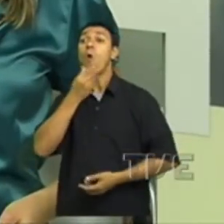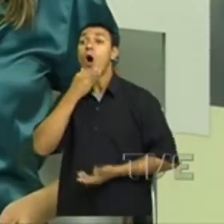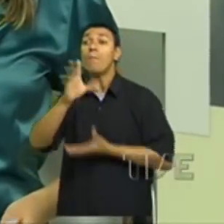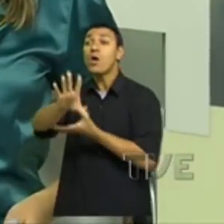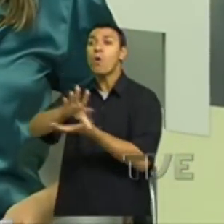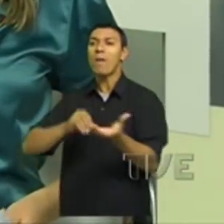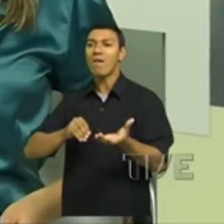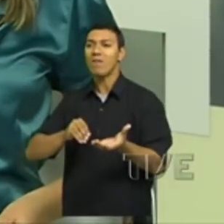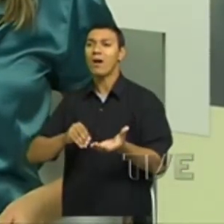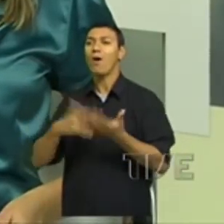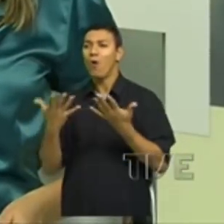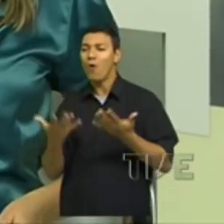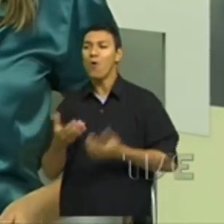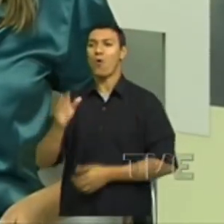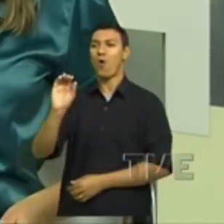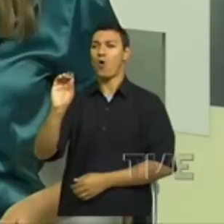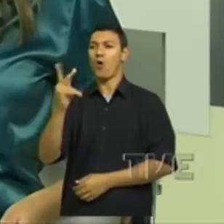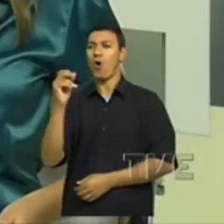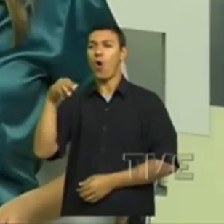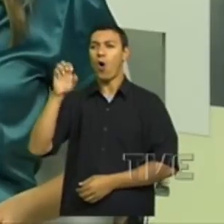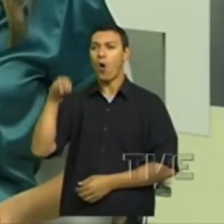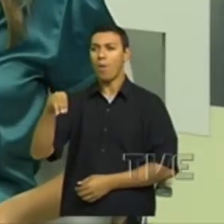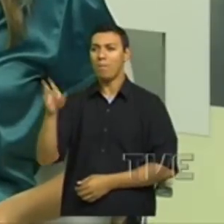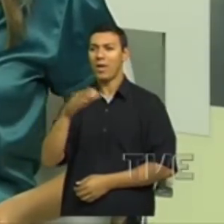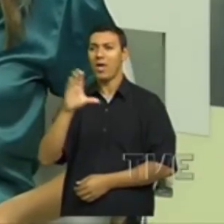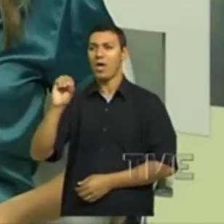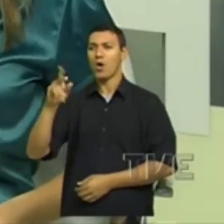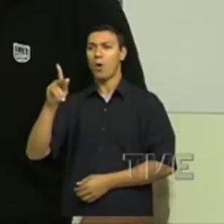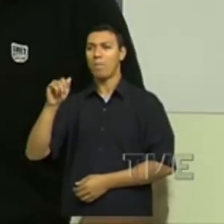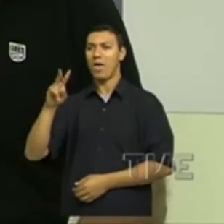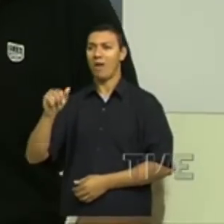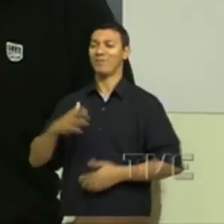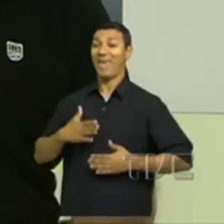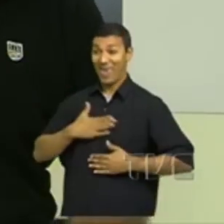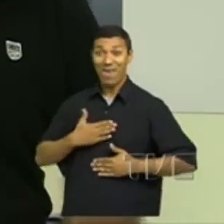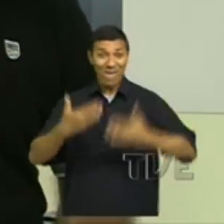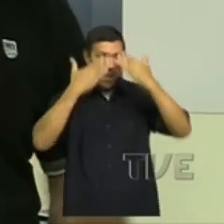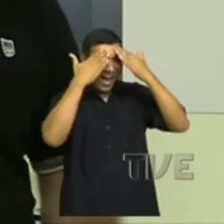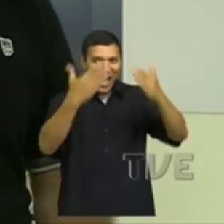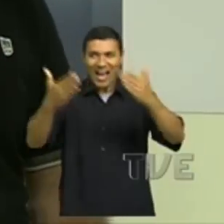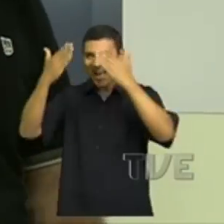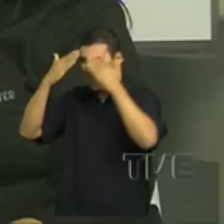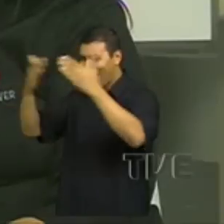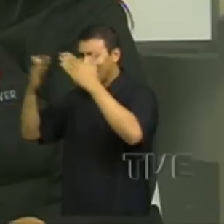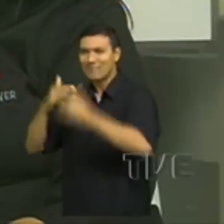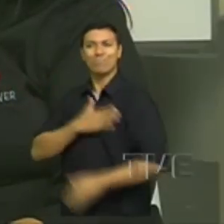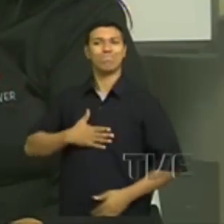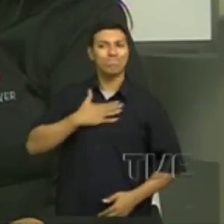maio. Todas as informações no nosso Facebook. Por hora, eu agradeço a participação de vocês aqui hoje. Muito